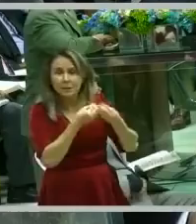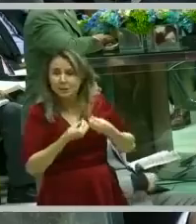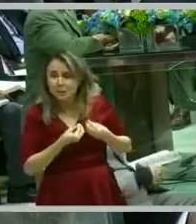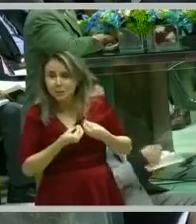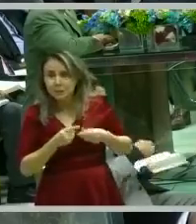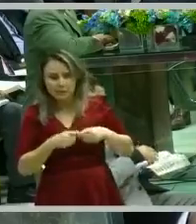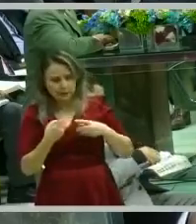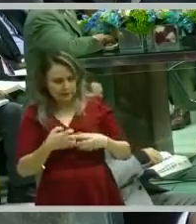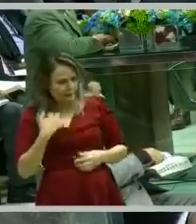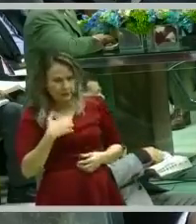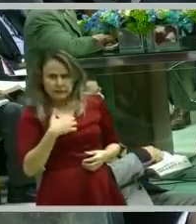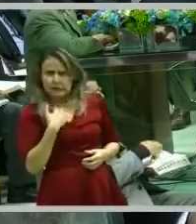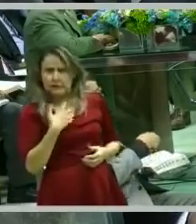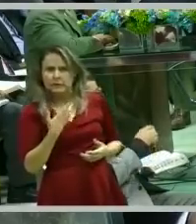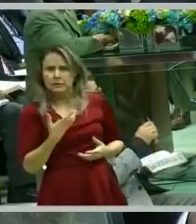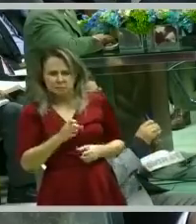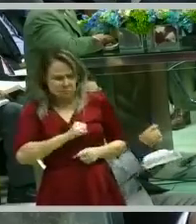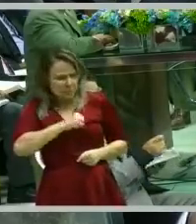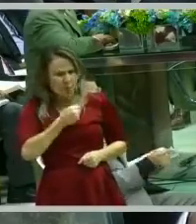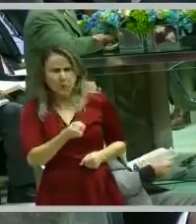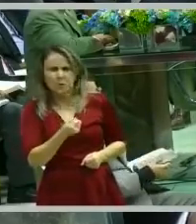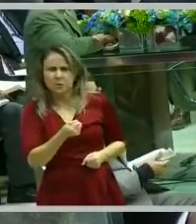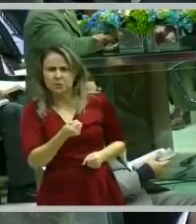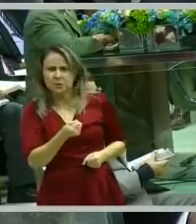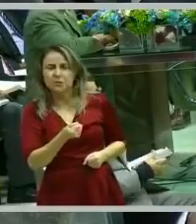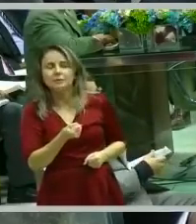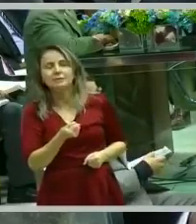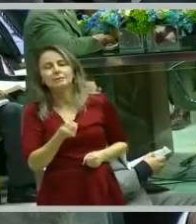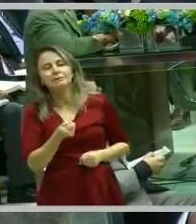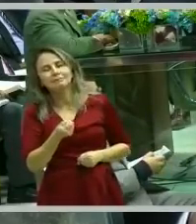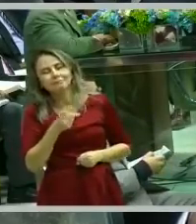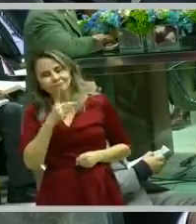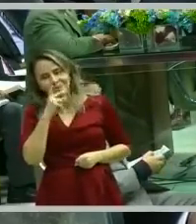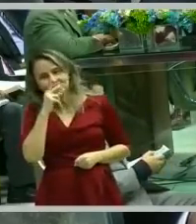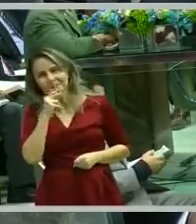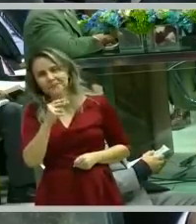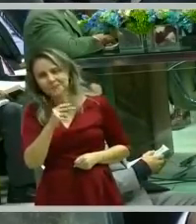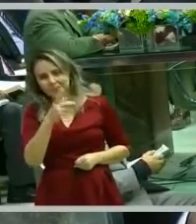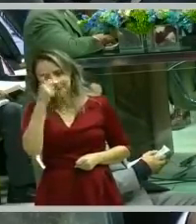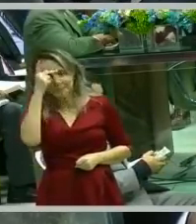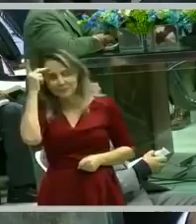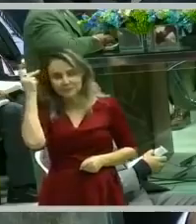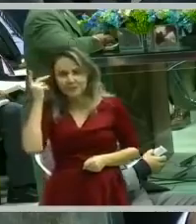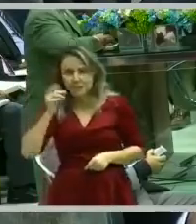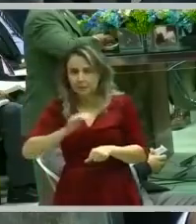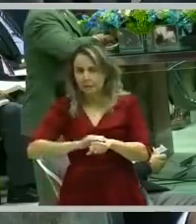Irmão, parece que as pessoas que mais nos odeiam são aquelas a quem a gente deu o pão.